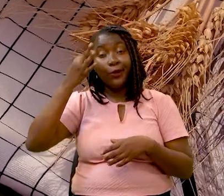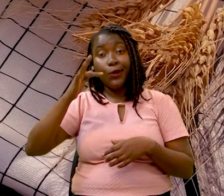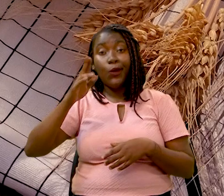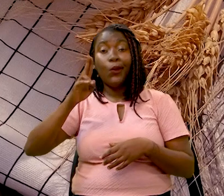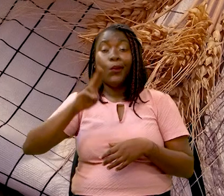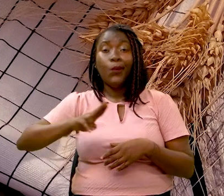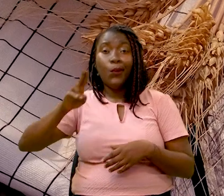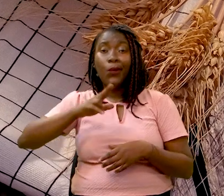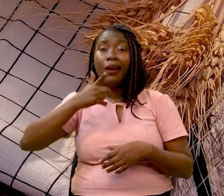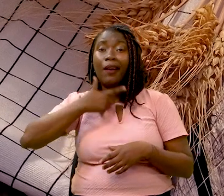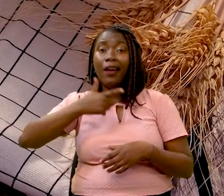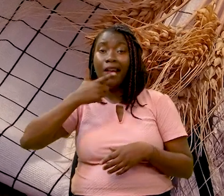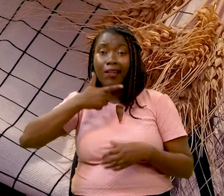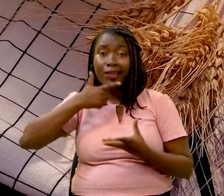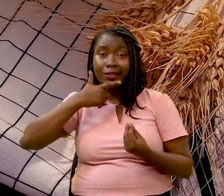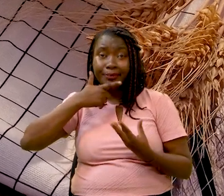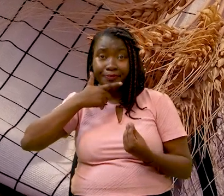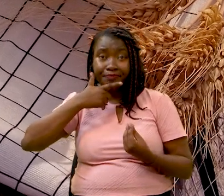de queijos,